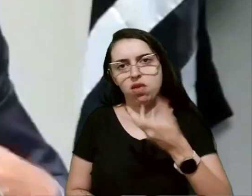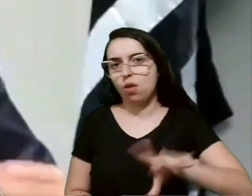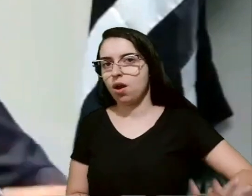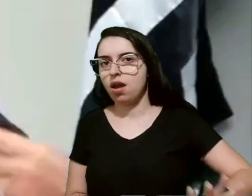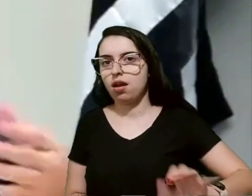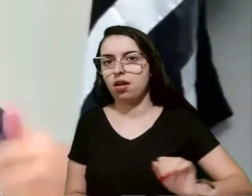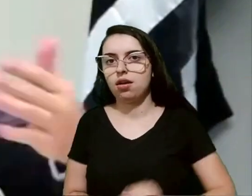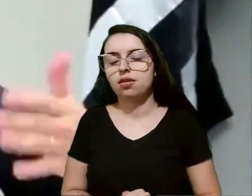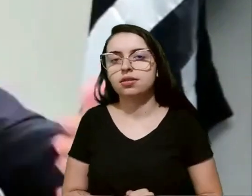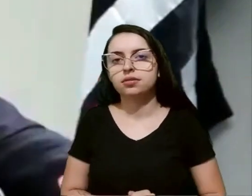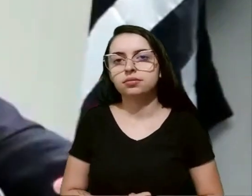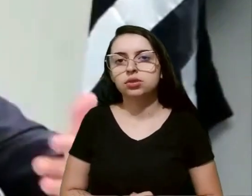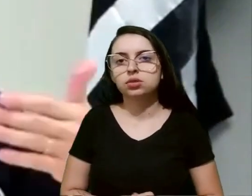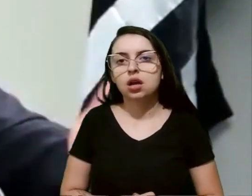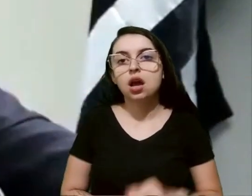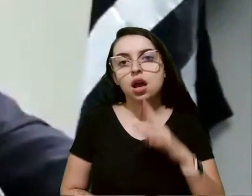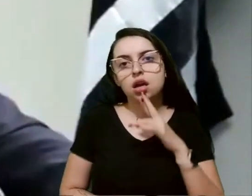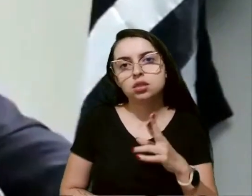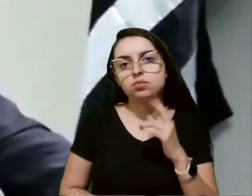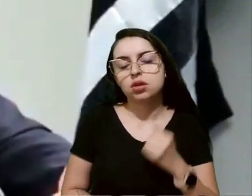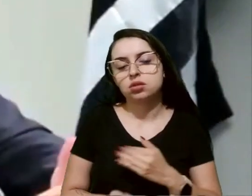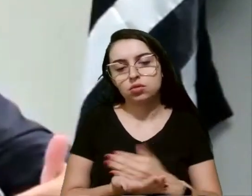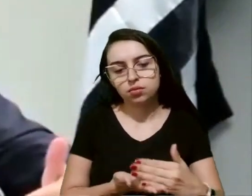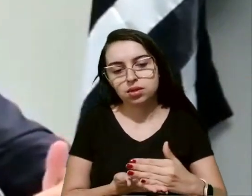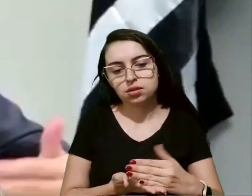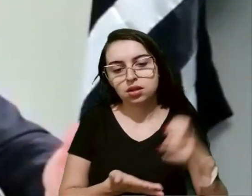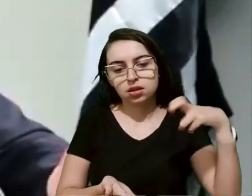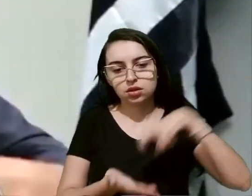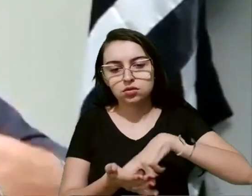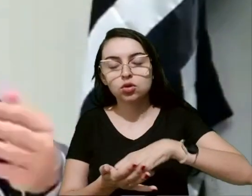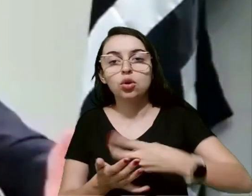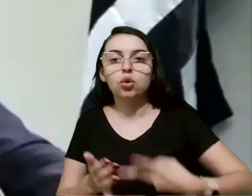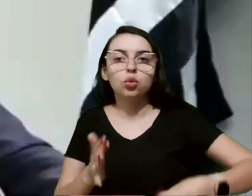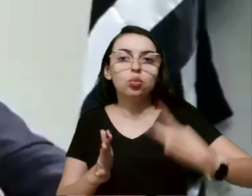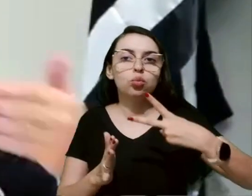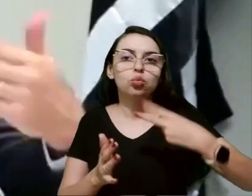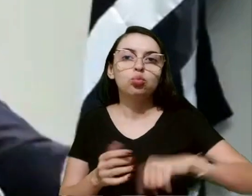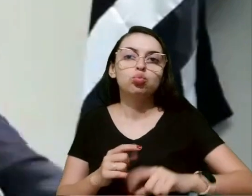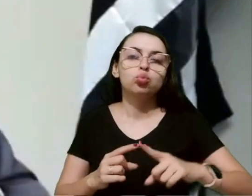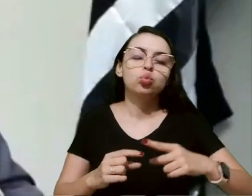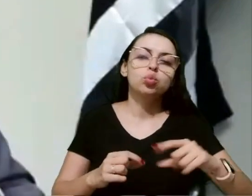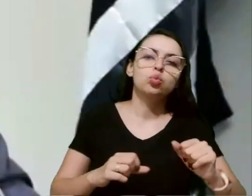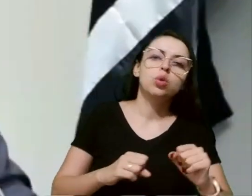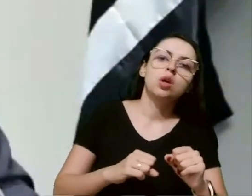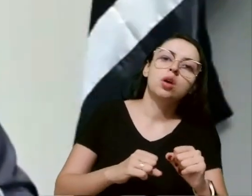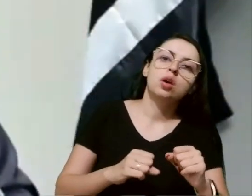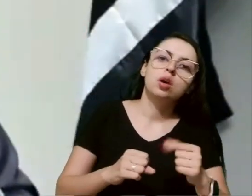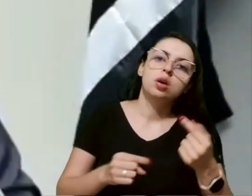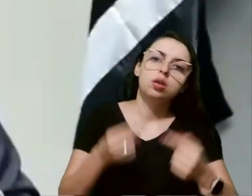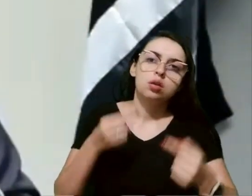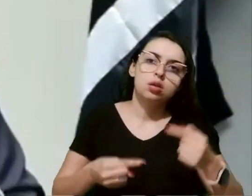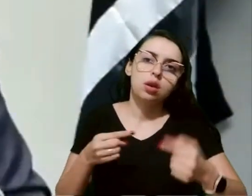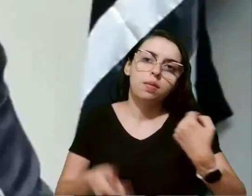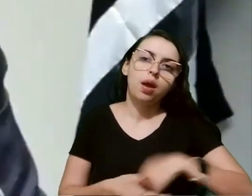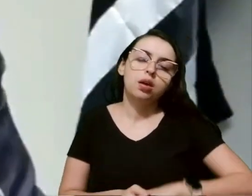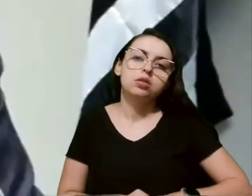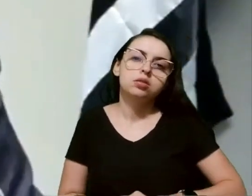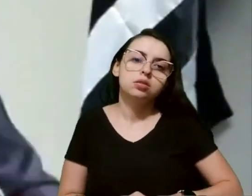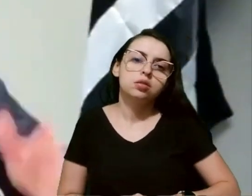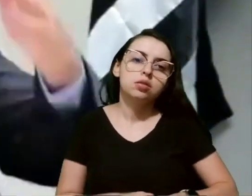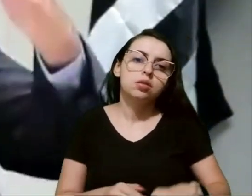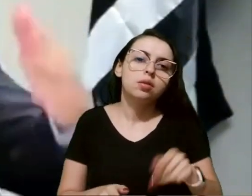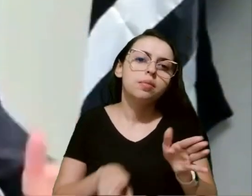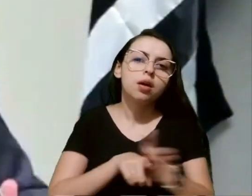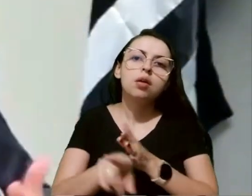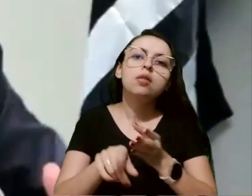das justificativas para você ter início de cumprimento de pena em segunda instância é taxas de procedência baixa. Aí quando nos perguntaram, eu falei: "Bom,